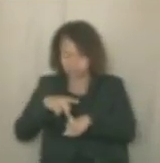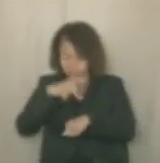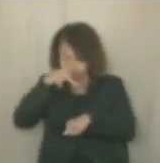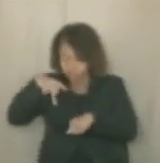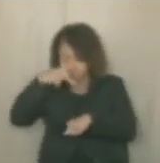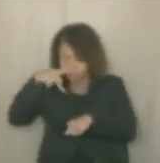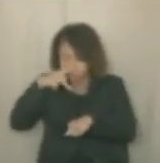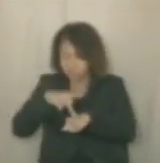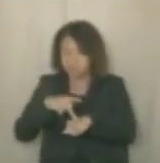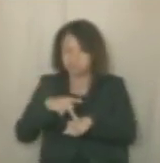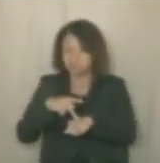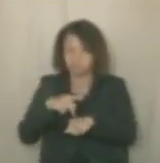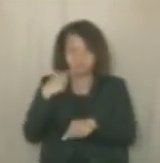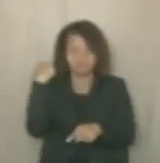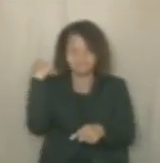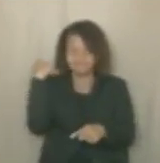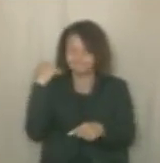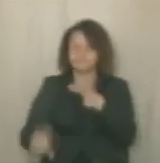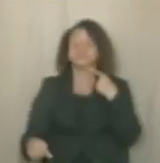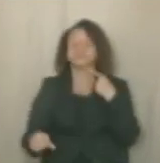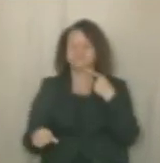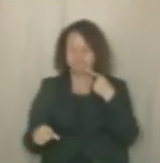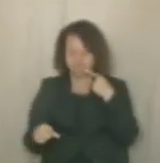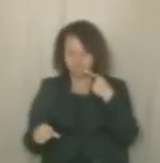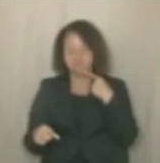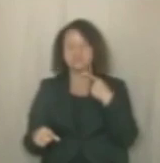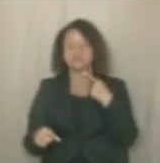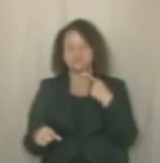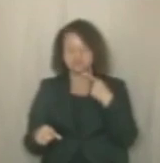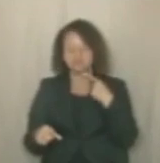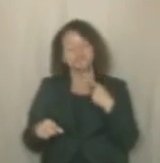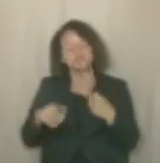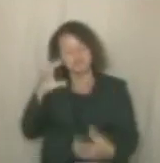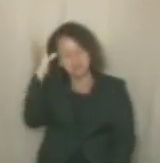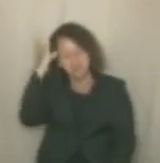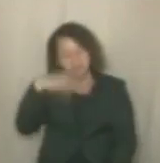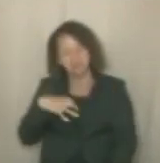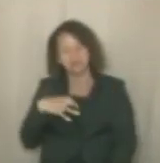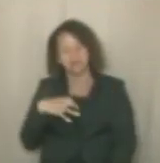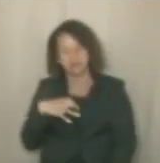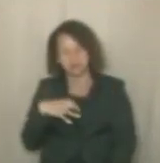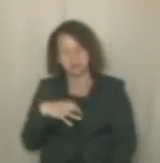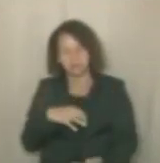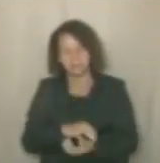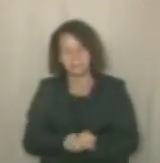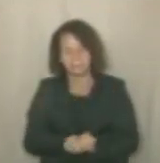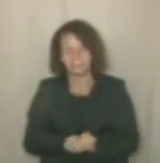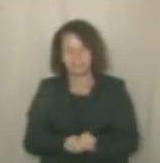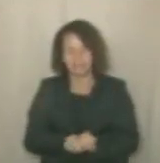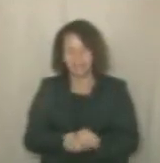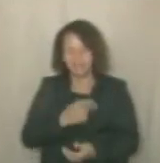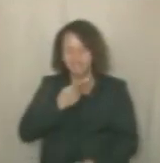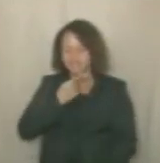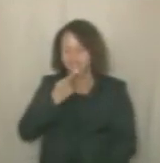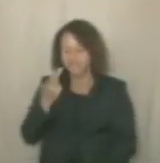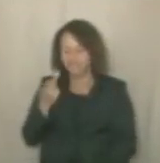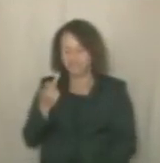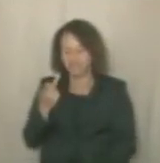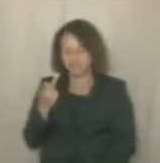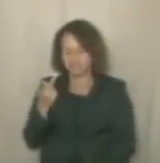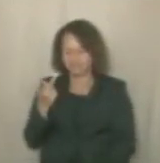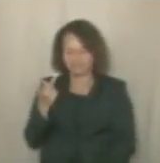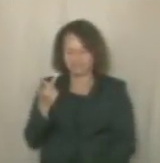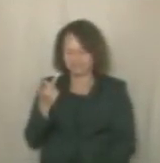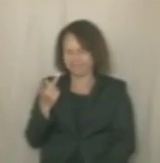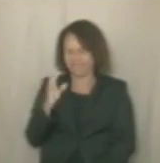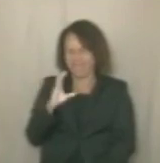do país, devem repudiar com veemência a fala